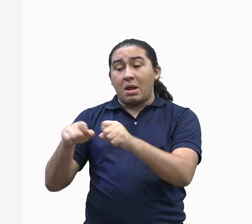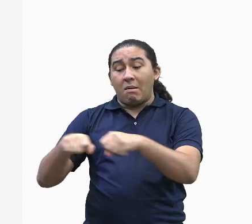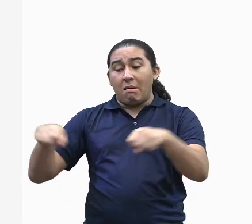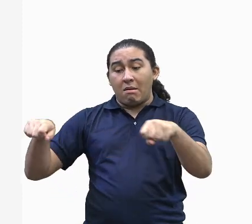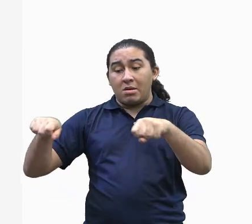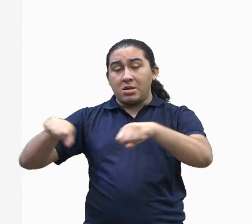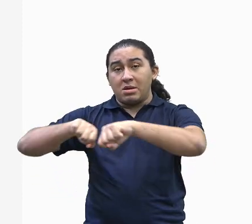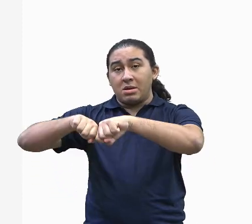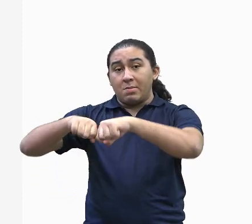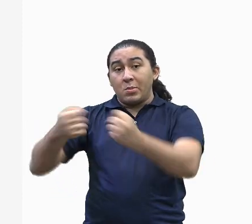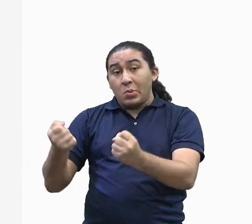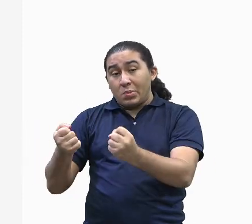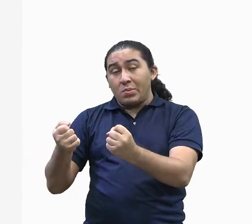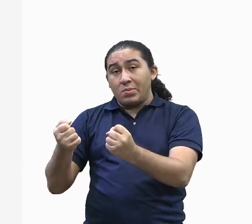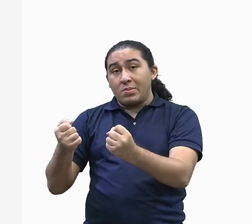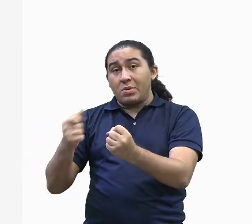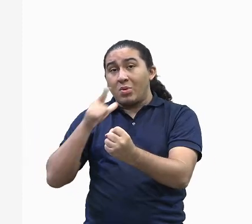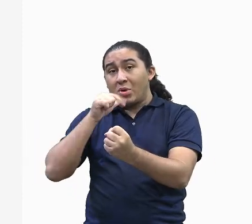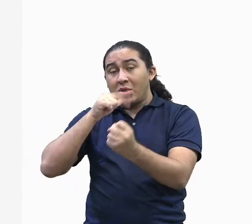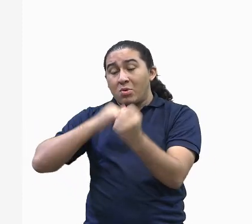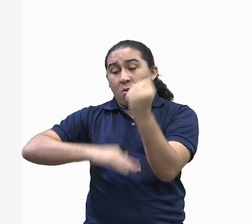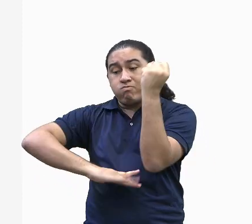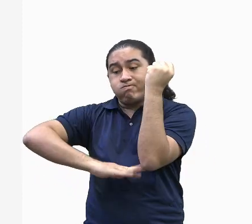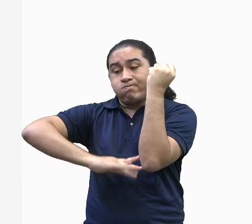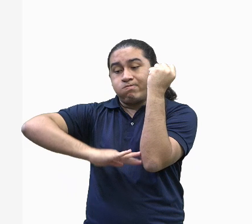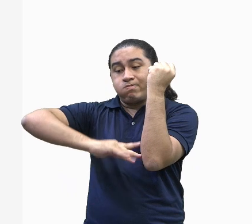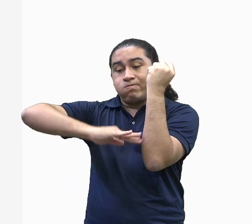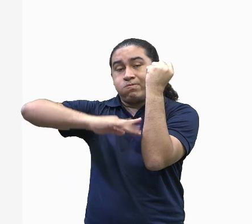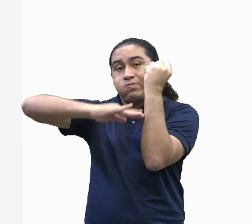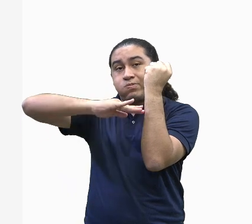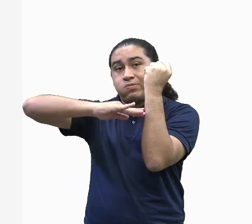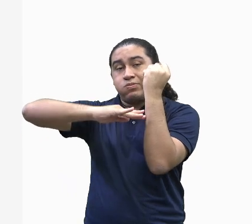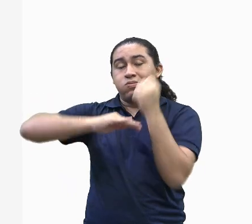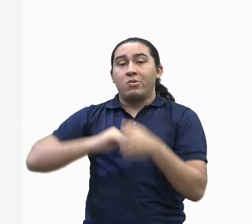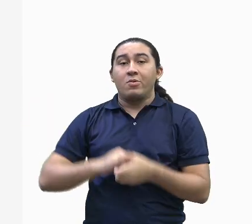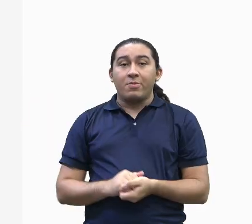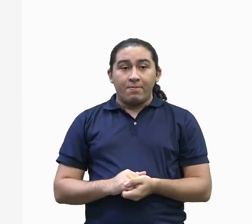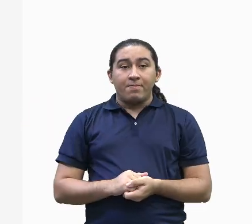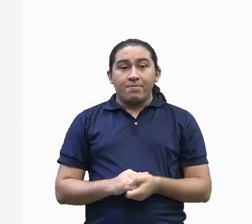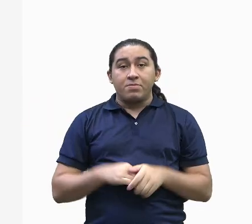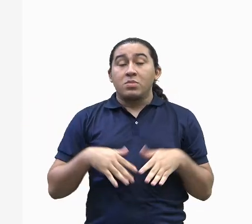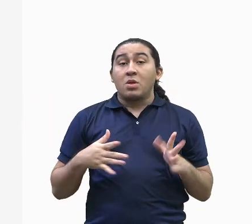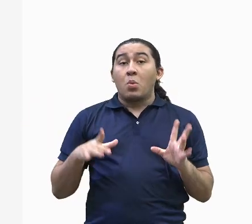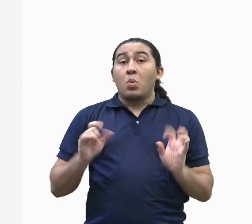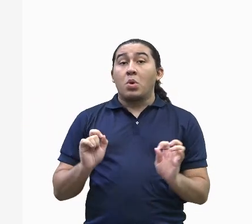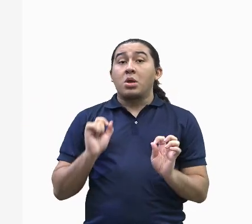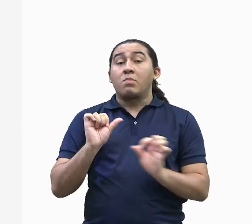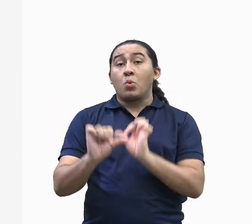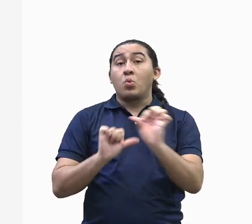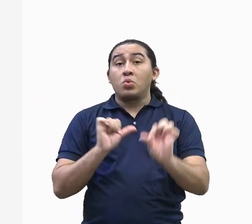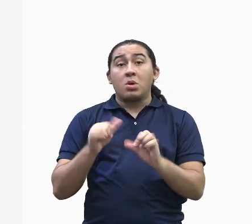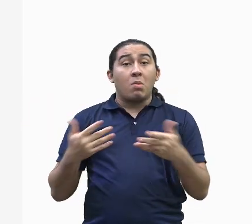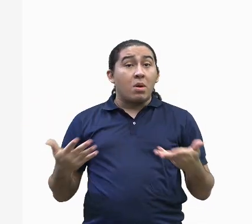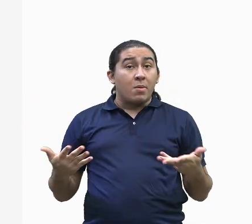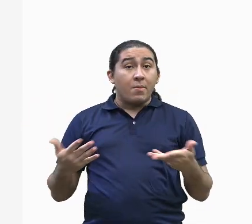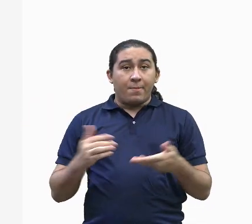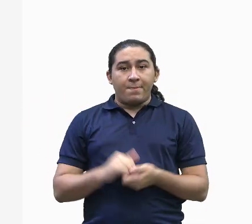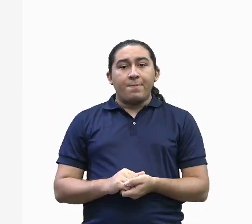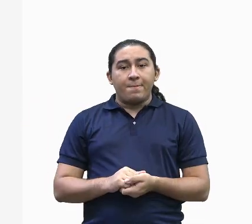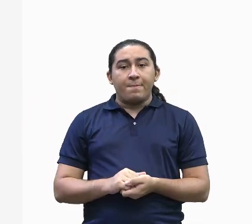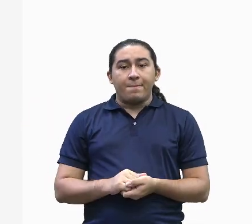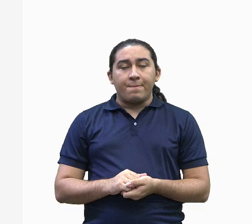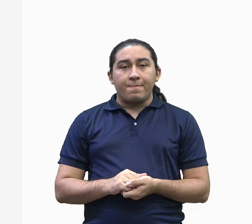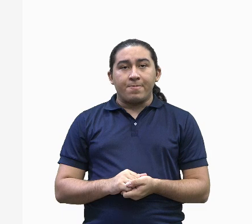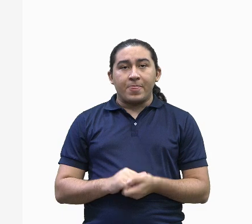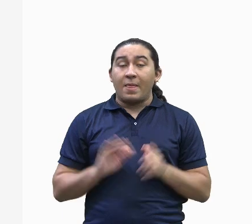quebrou e o rio subiu. Então, nós temos aqui o que muda O que não